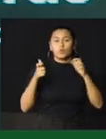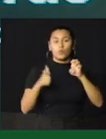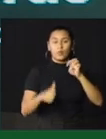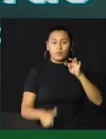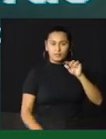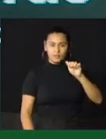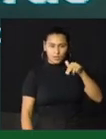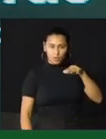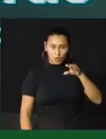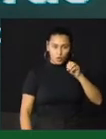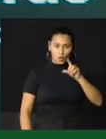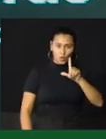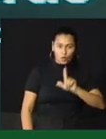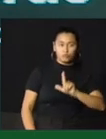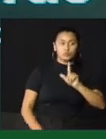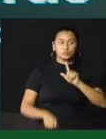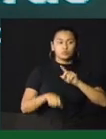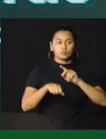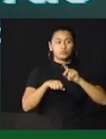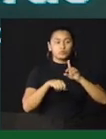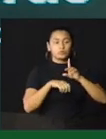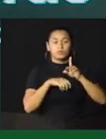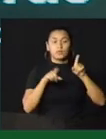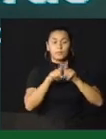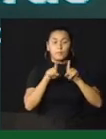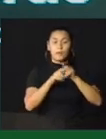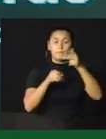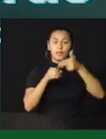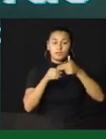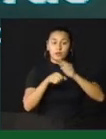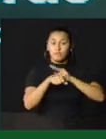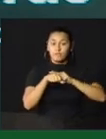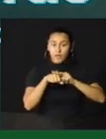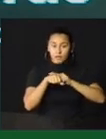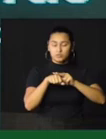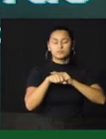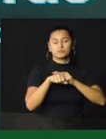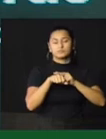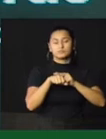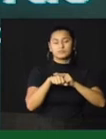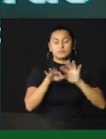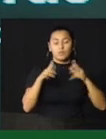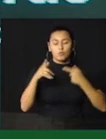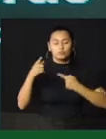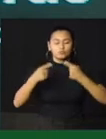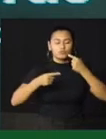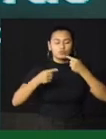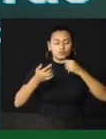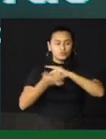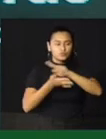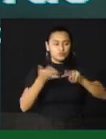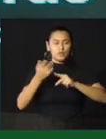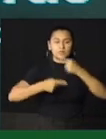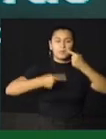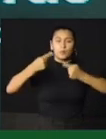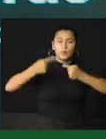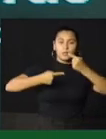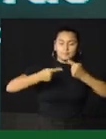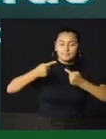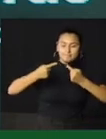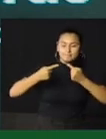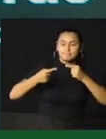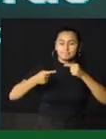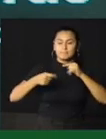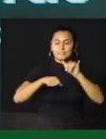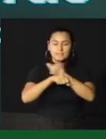biodiesel Enfim então tem um conjunto de políticas articuladas para desenvolver a indústria e para fazer